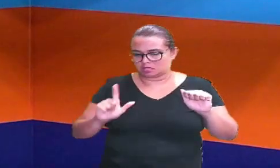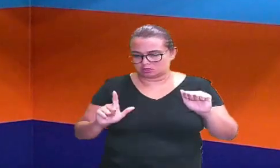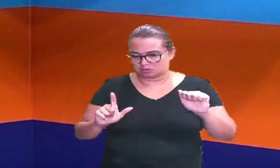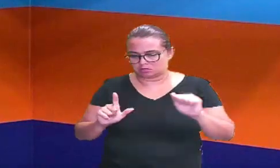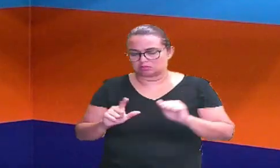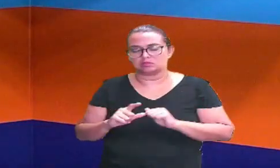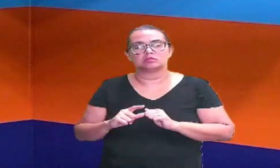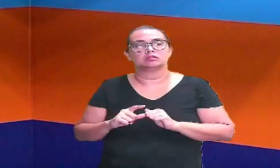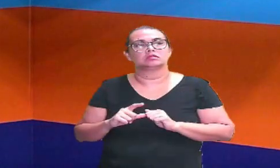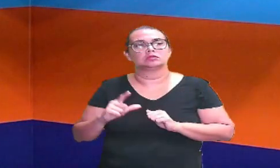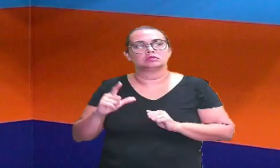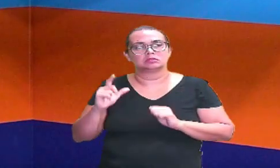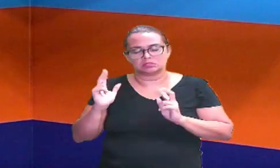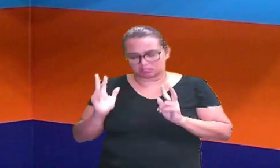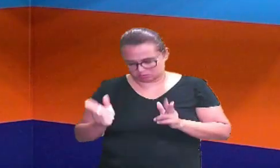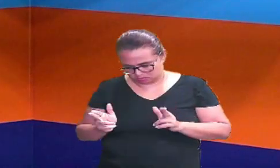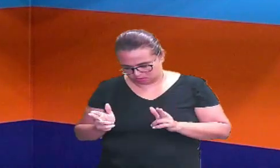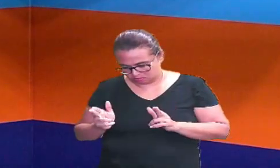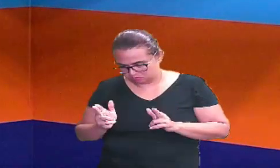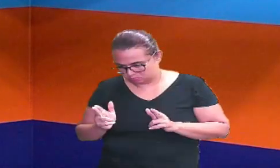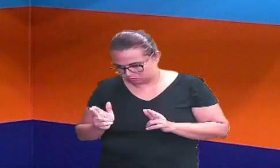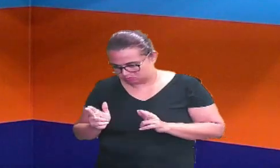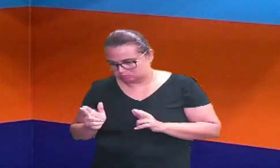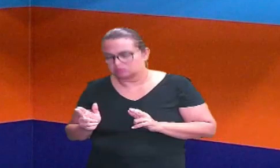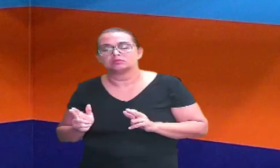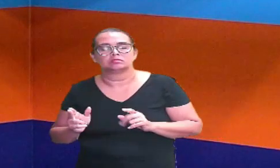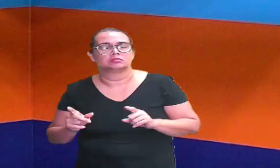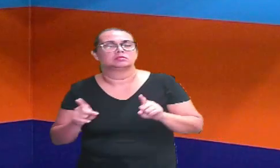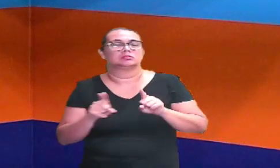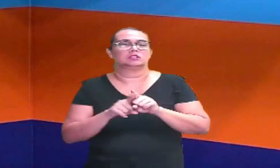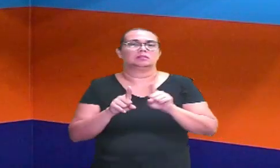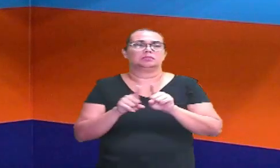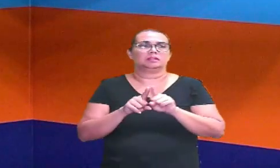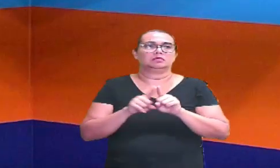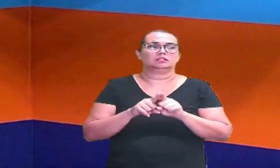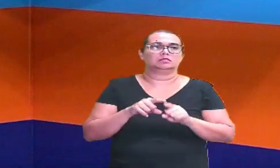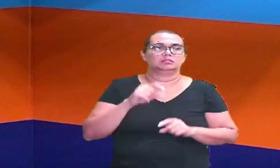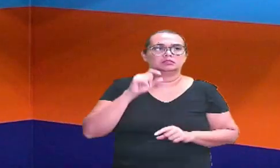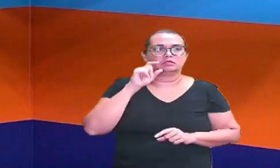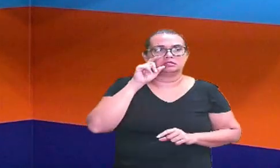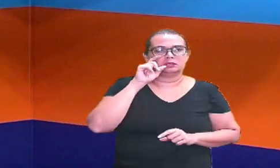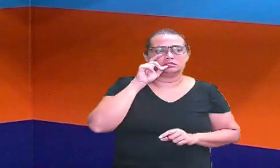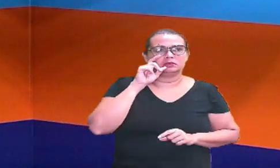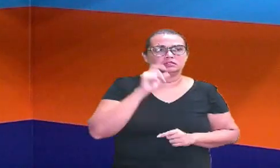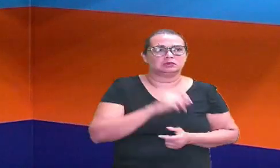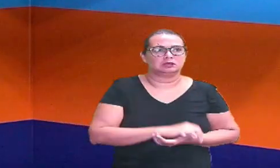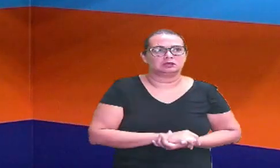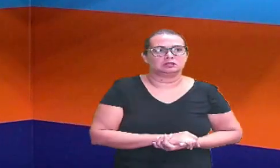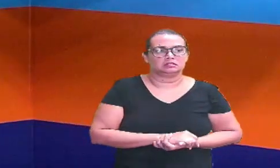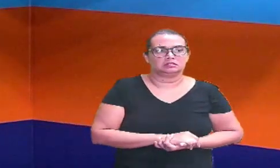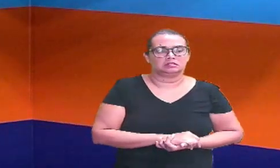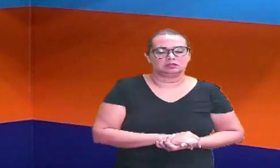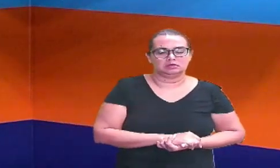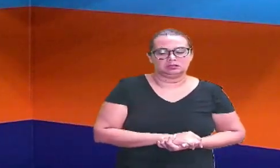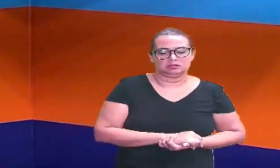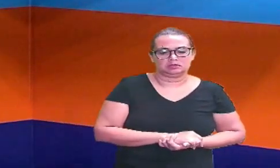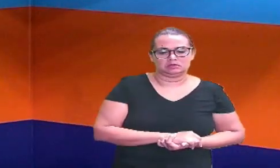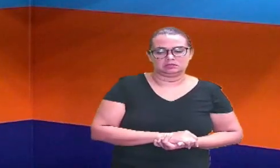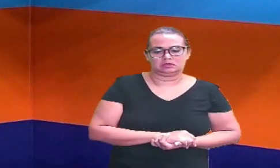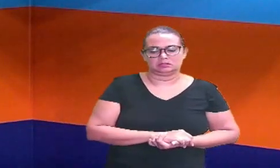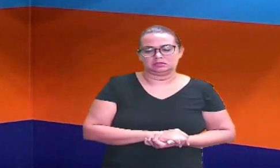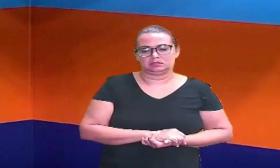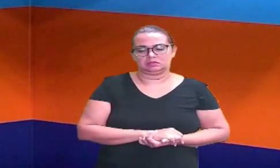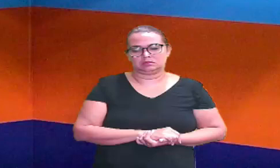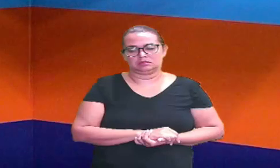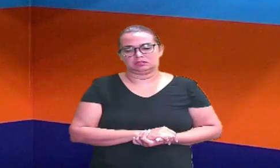eles também são iguais? Também são iguais, tá certo? E agora vamos imaginar esses